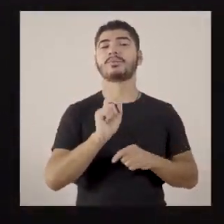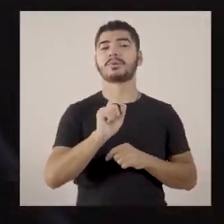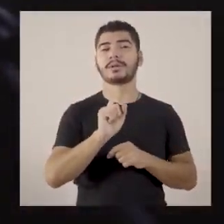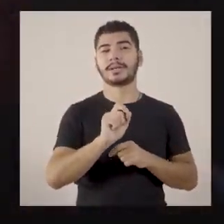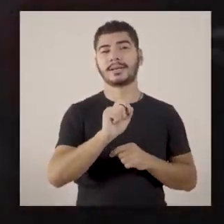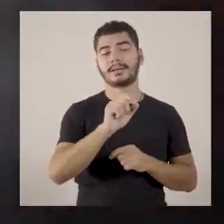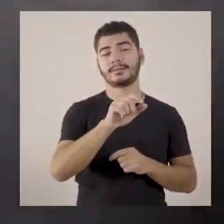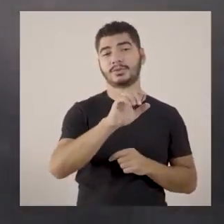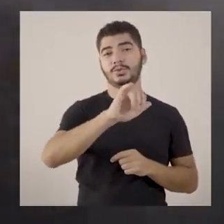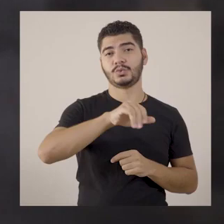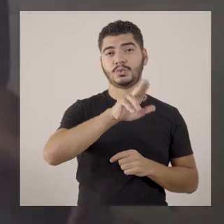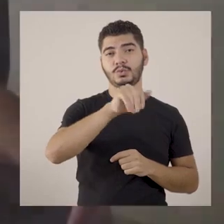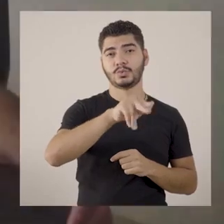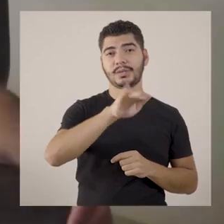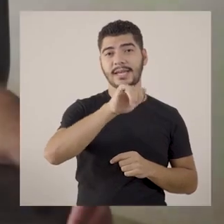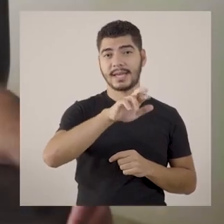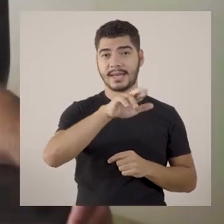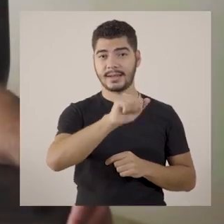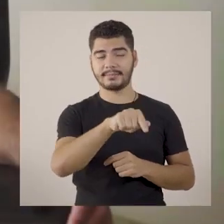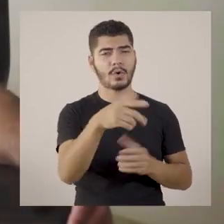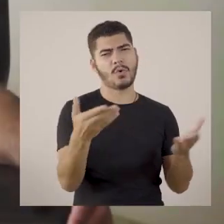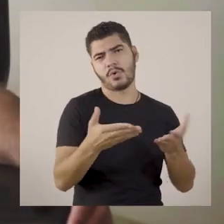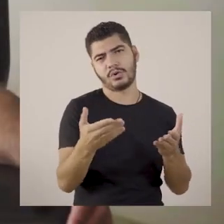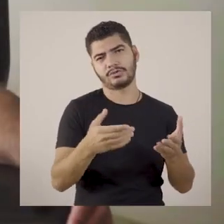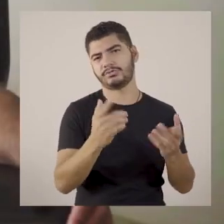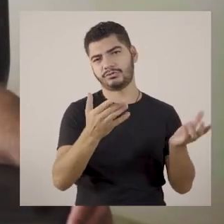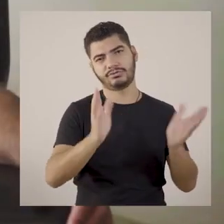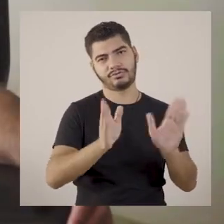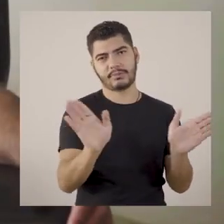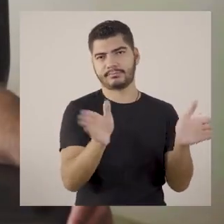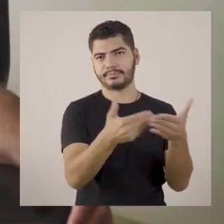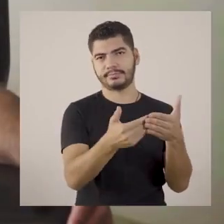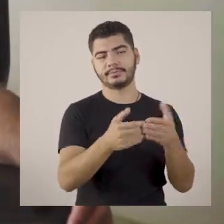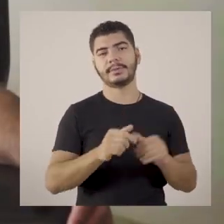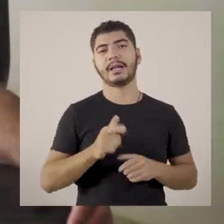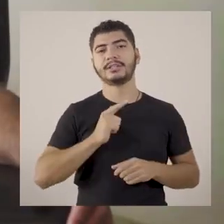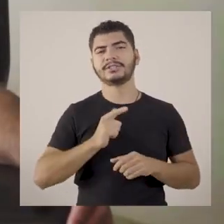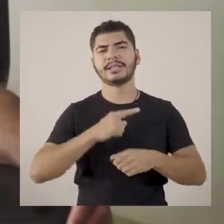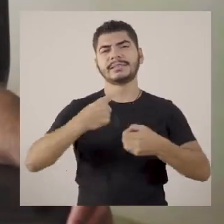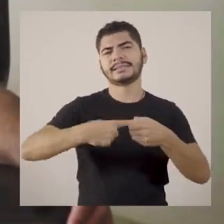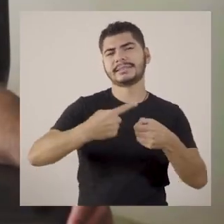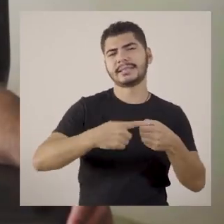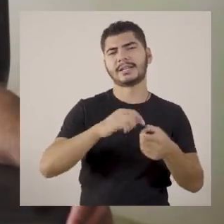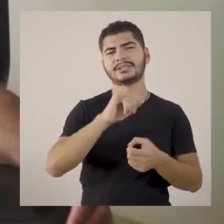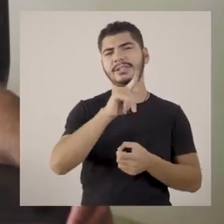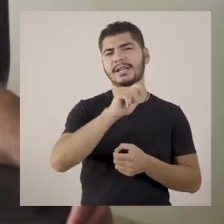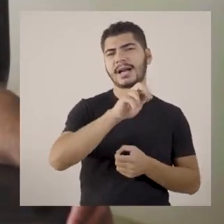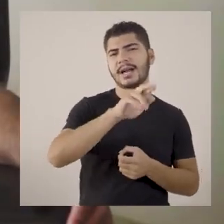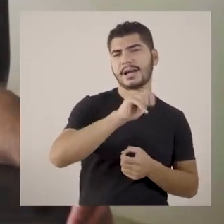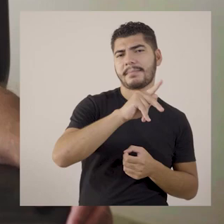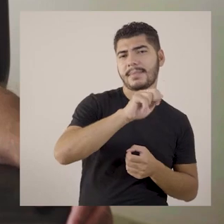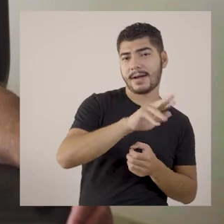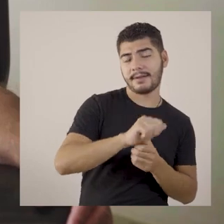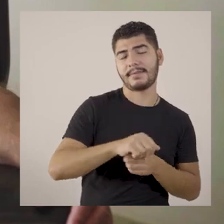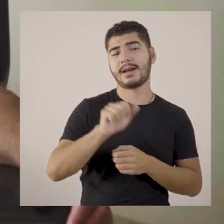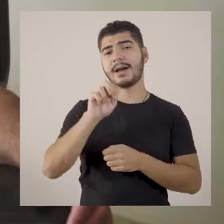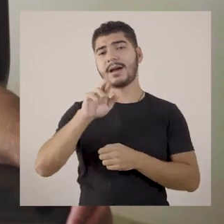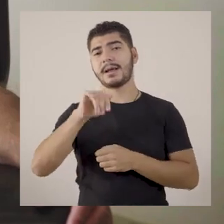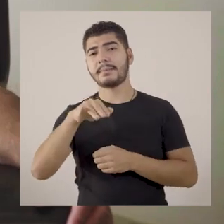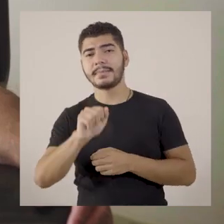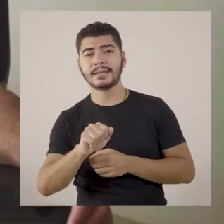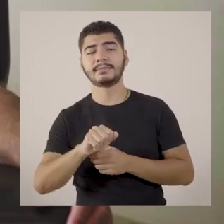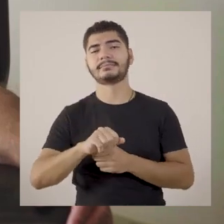que hoje acho que não existe mais porque foi desativada. Aí passava-se por Igarapava, Aramina,